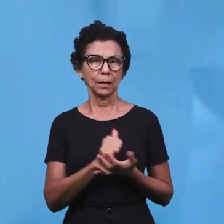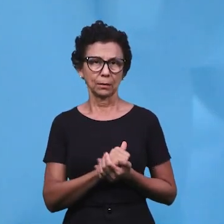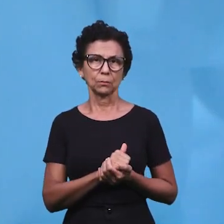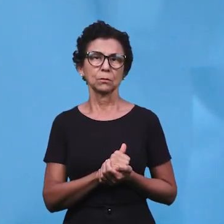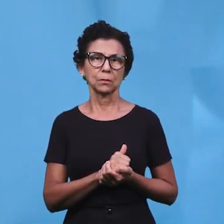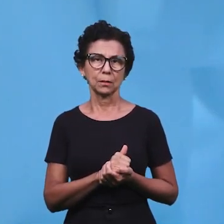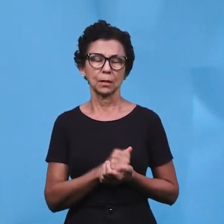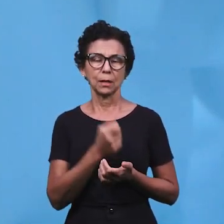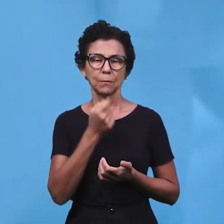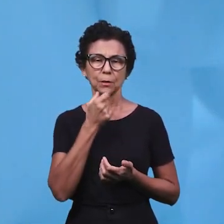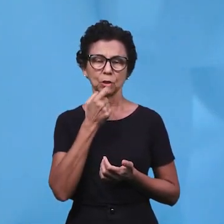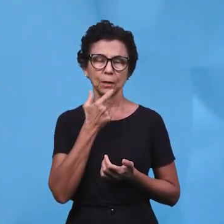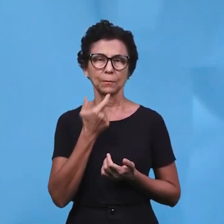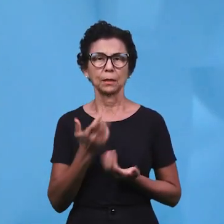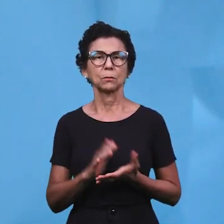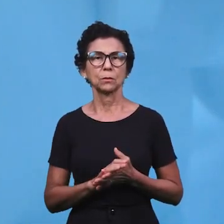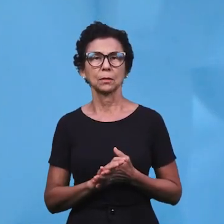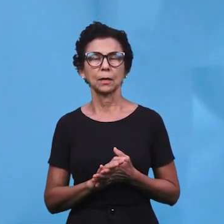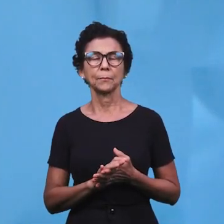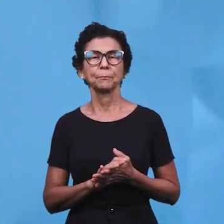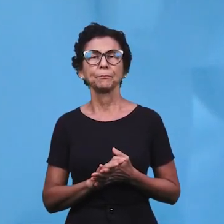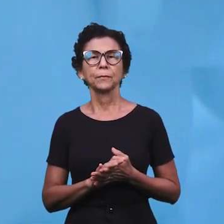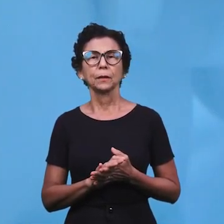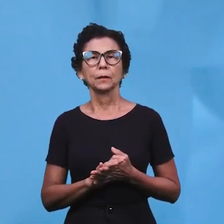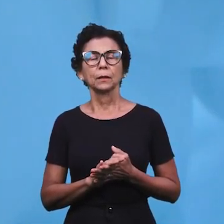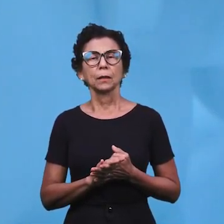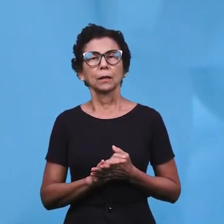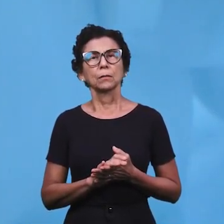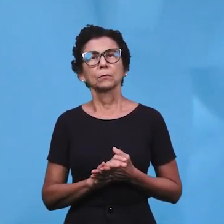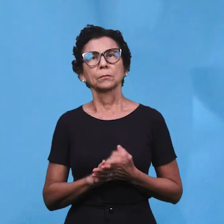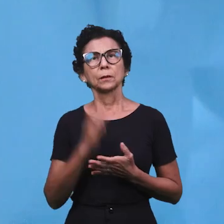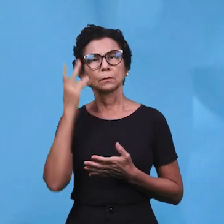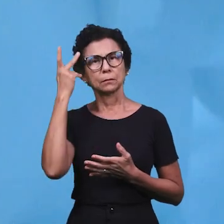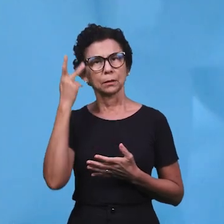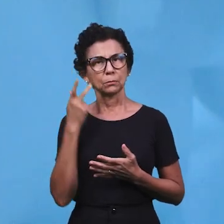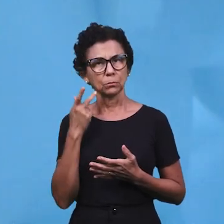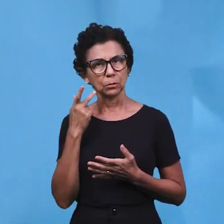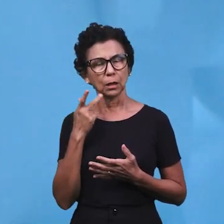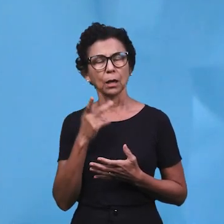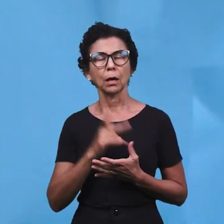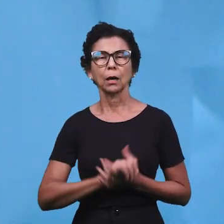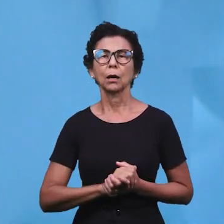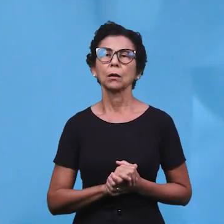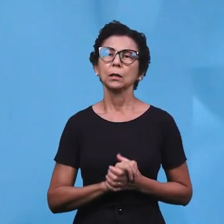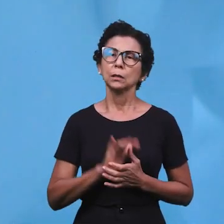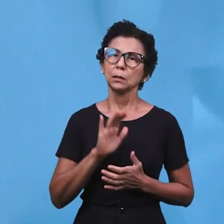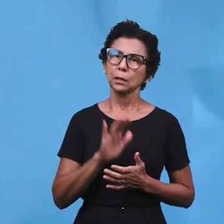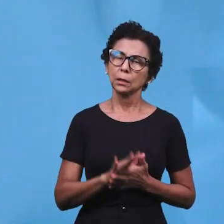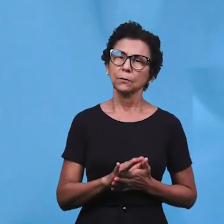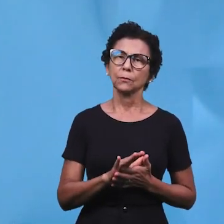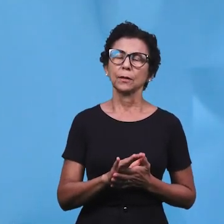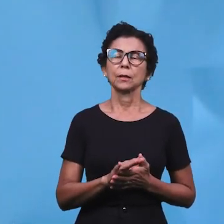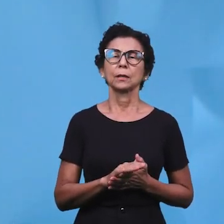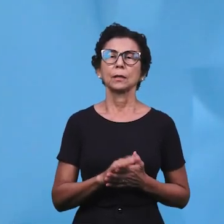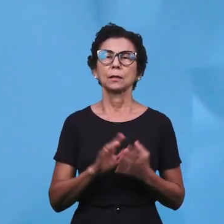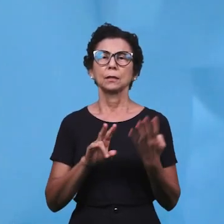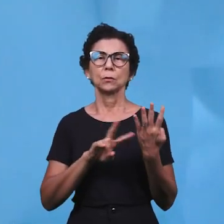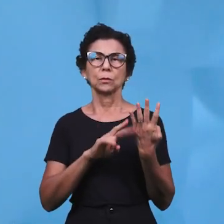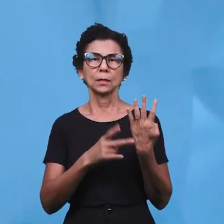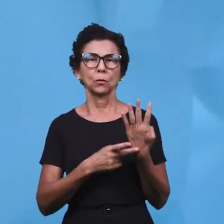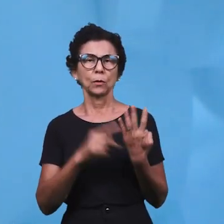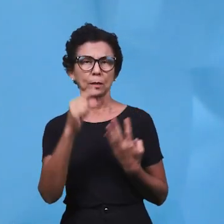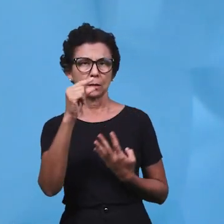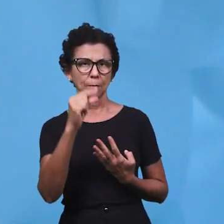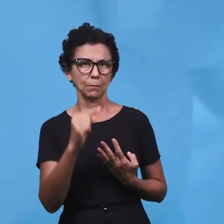né, nas farmácias, principalmente os naturais, né? A maioria deles com bom perfil de tolerância, menos efeitos colaterais,